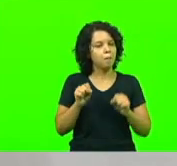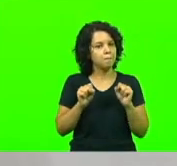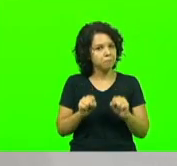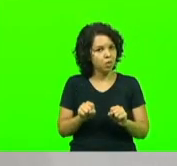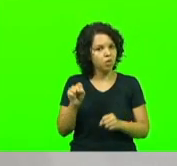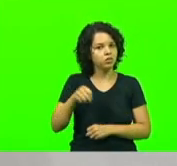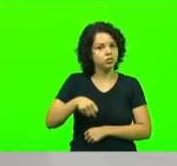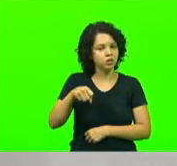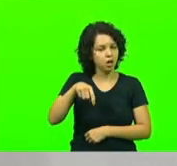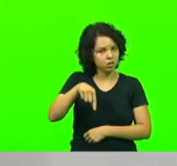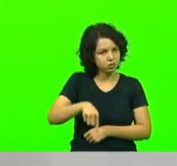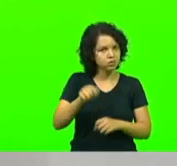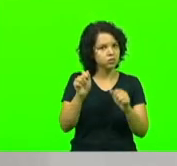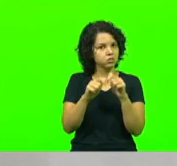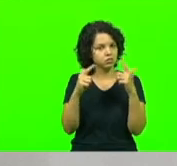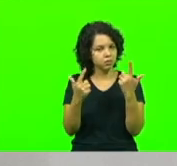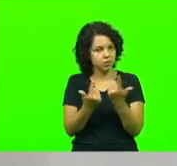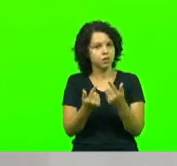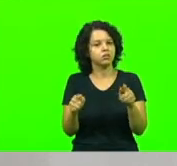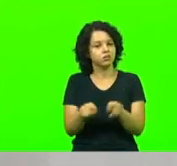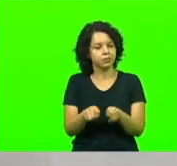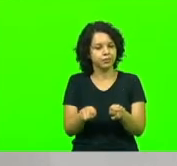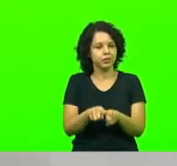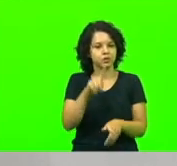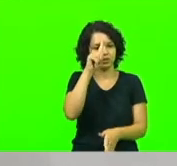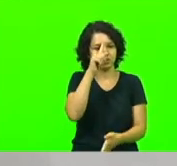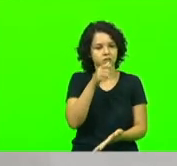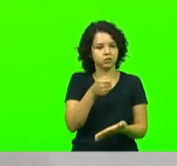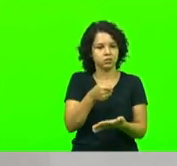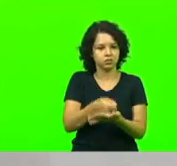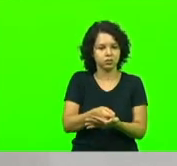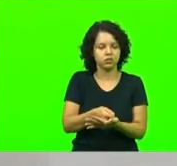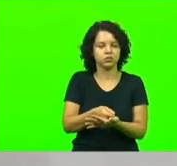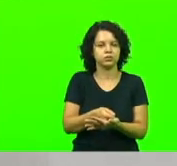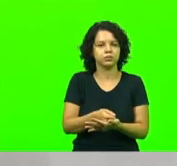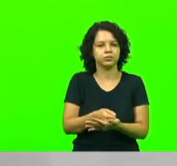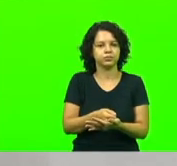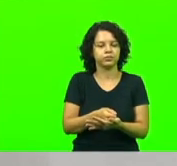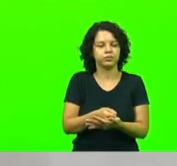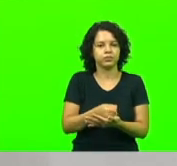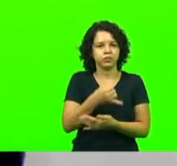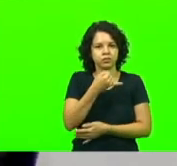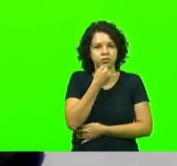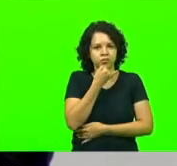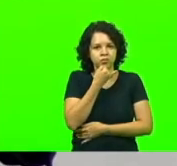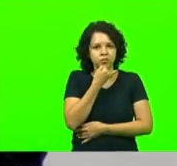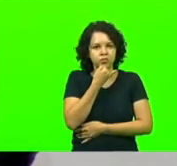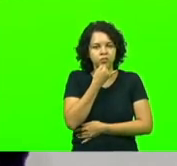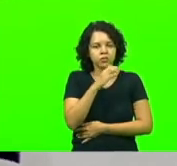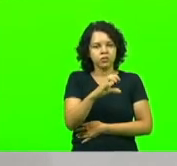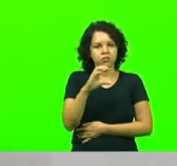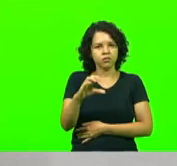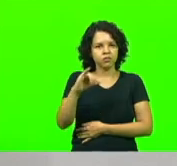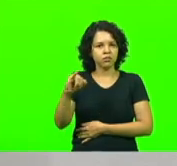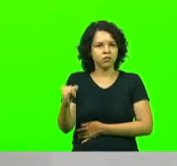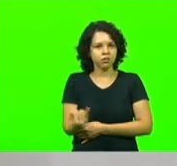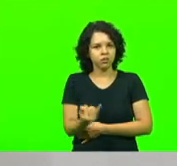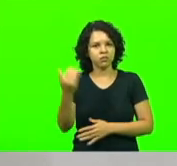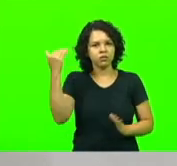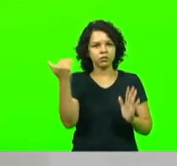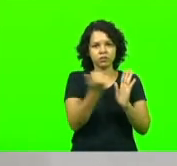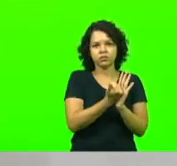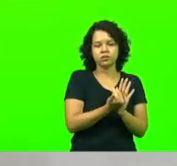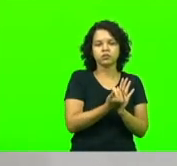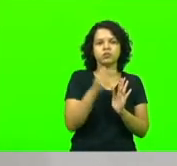Assembleia Legislativa, também decidir por essa situação. E, infelizmente, a CCJ não seguiu, como lá